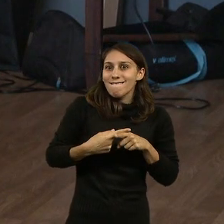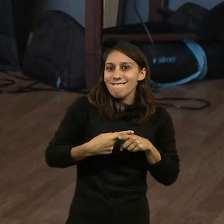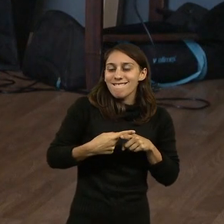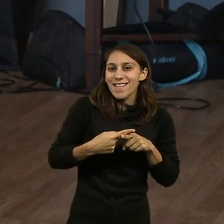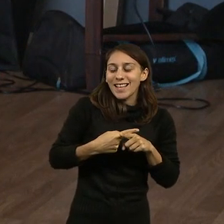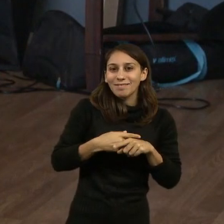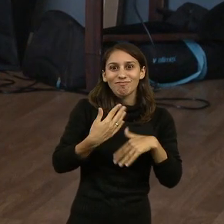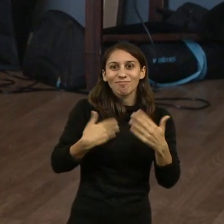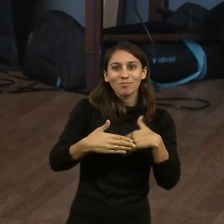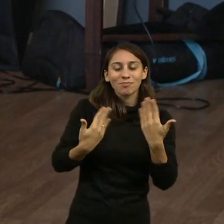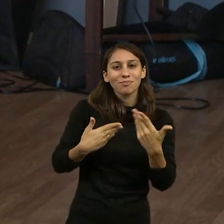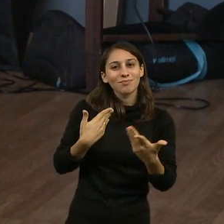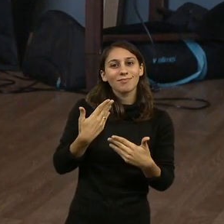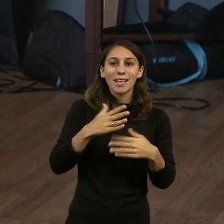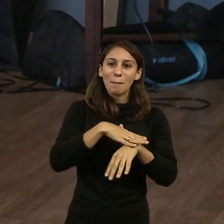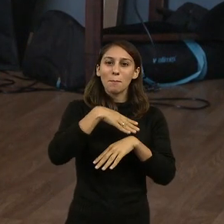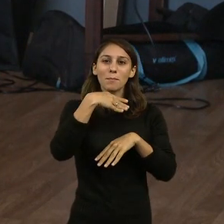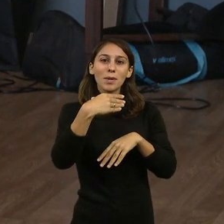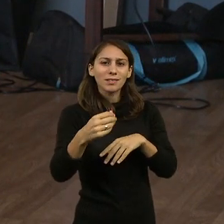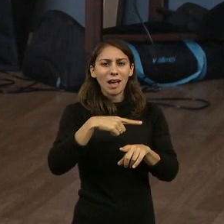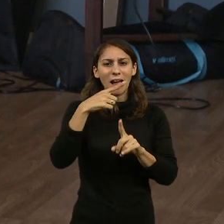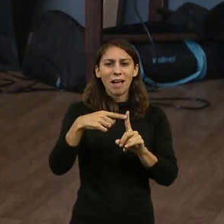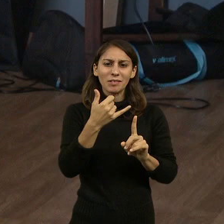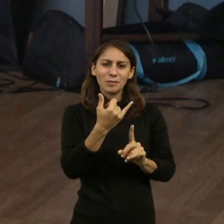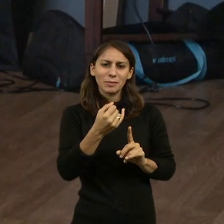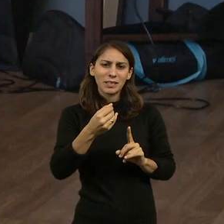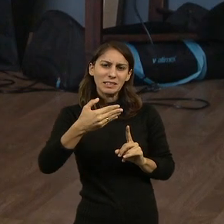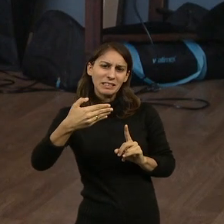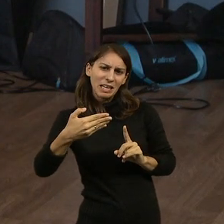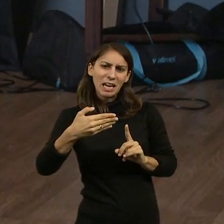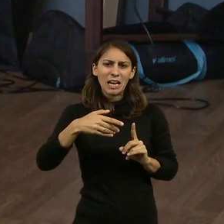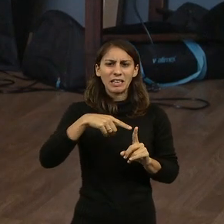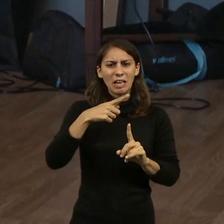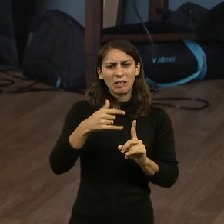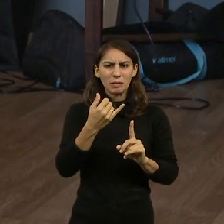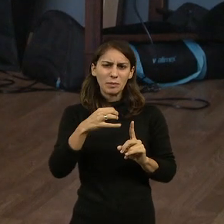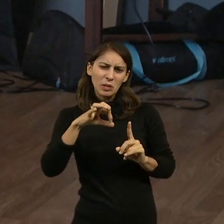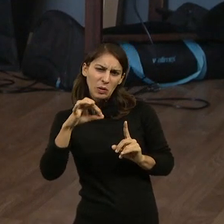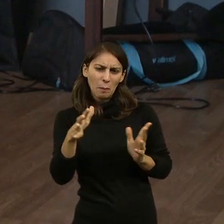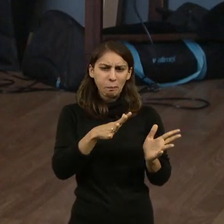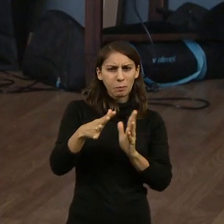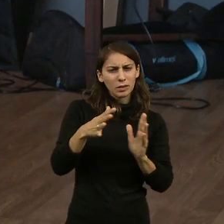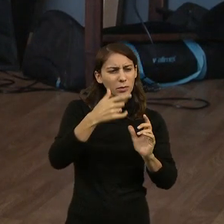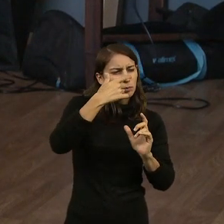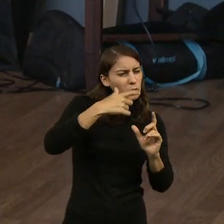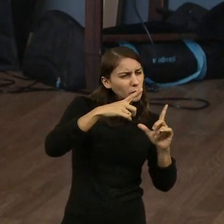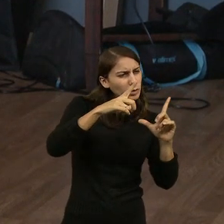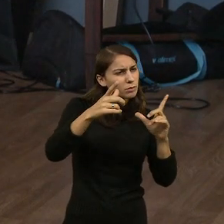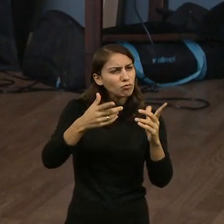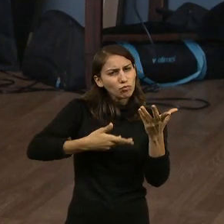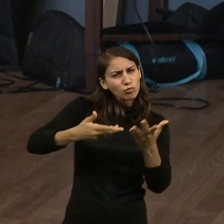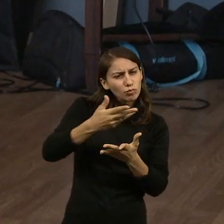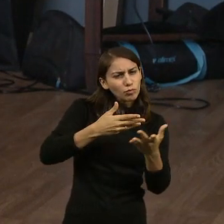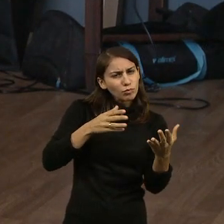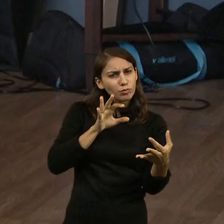pessoas. E foi por volta de 2007, 2008 que experimentei fotografar num ambiente de estúdio. E descobri aí